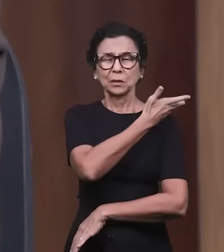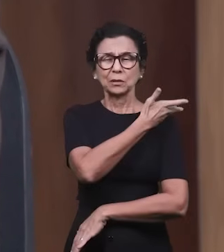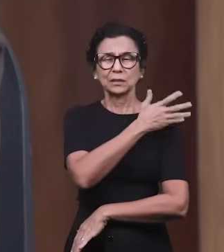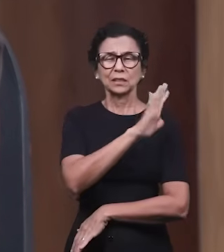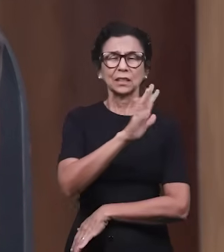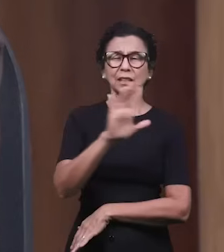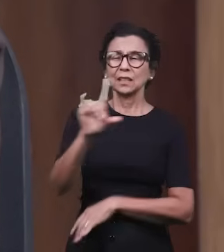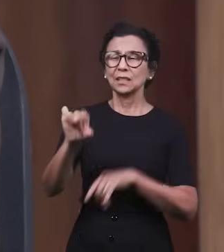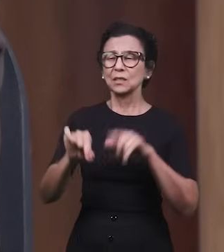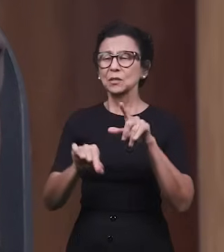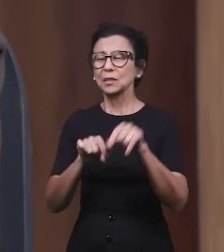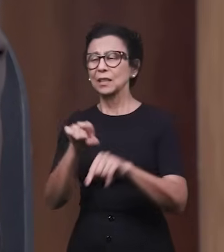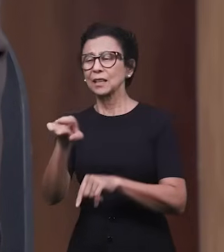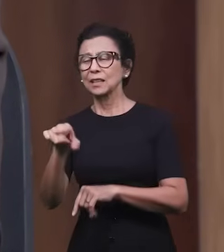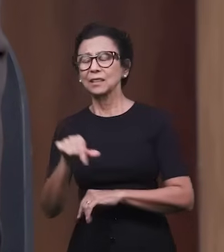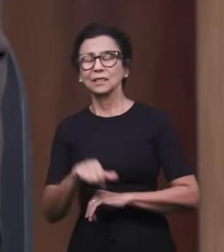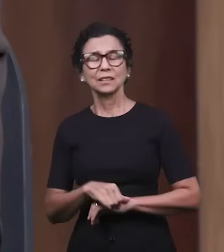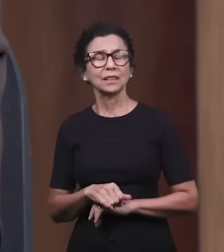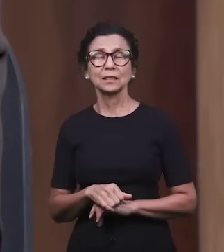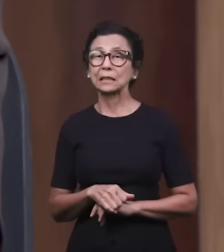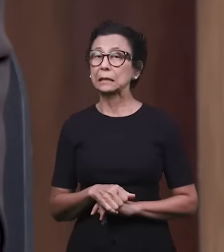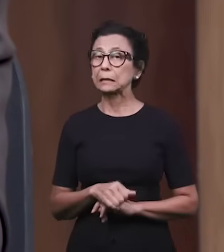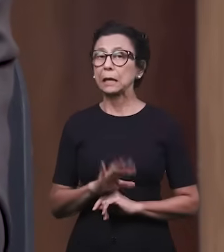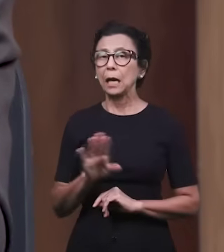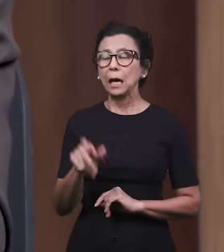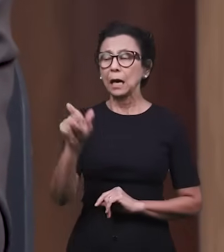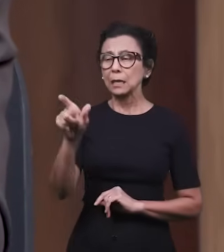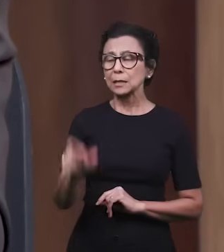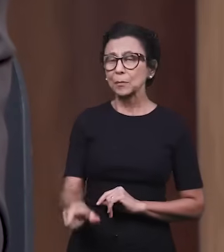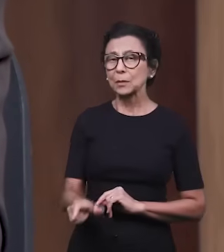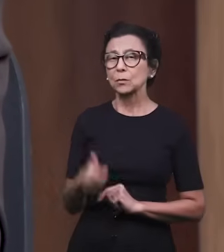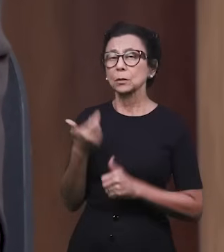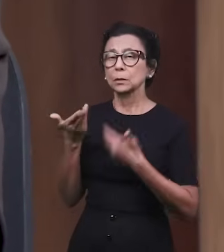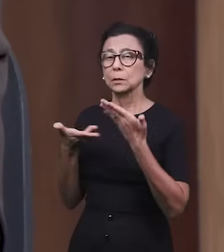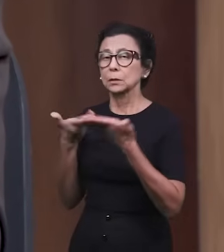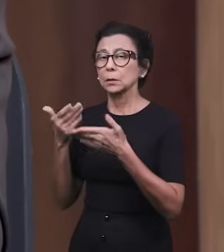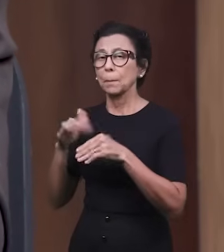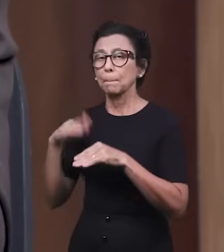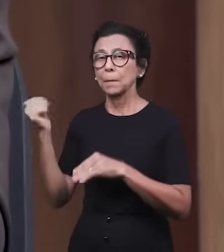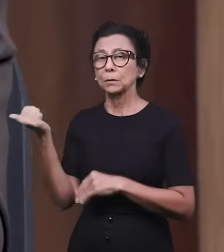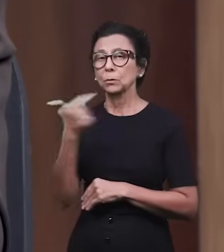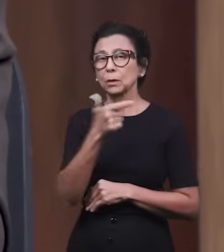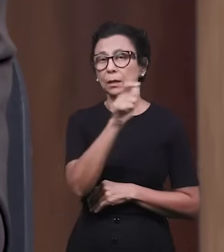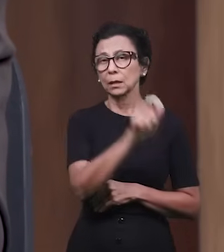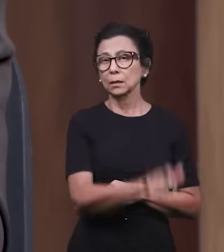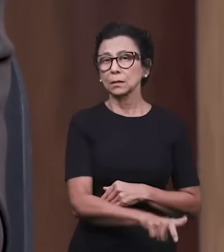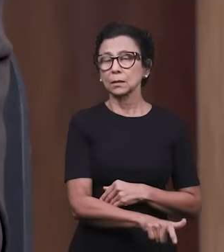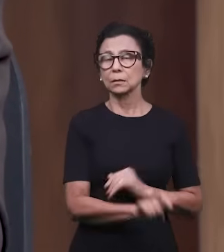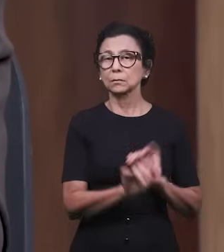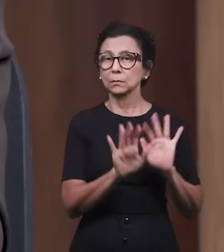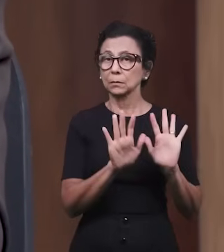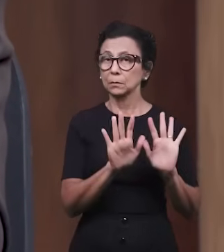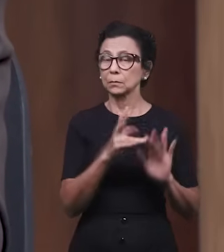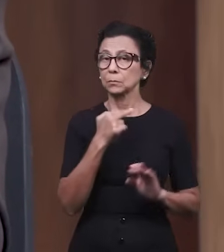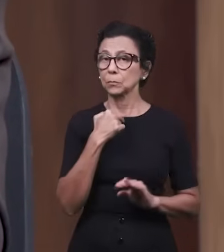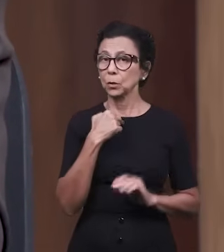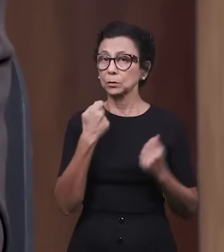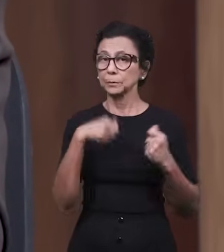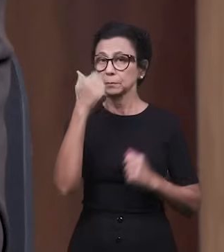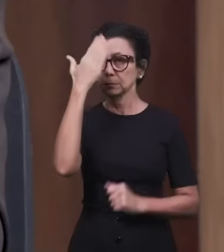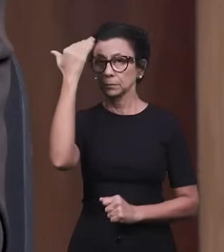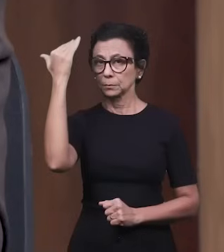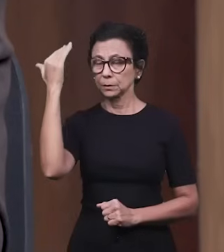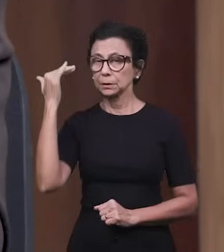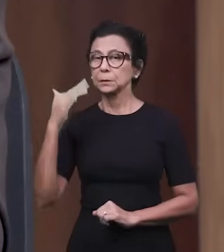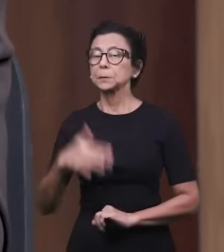sem preferências, dando mais atenção a um do que ao outro. Isso é uma questão também de sabedoria do